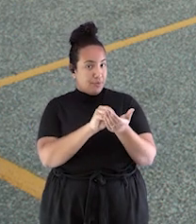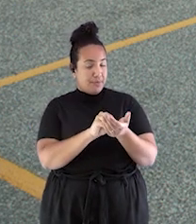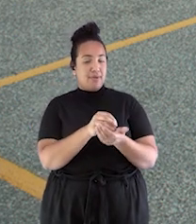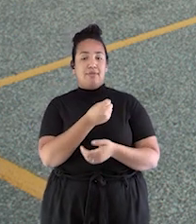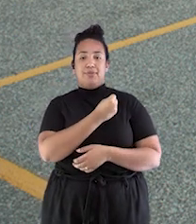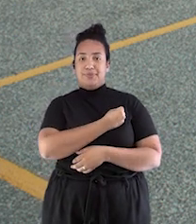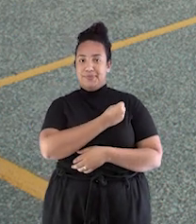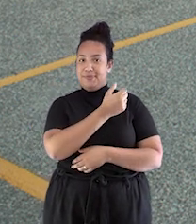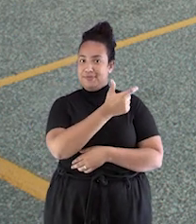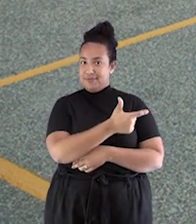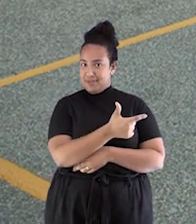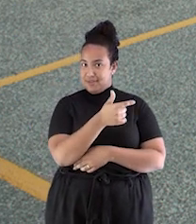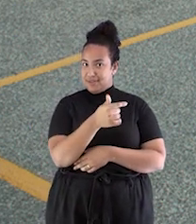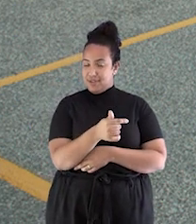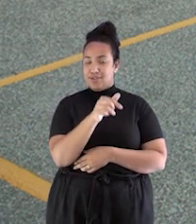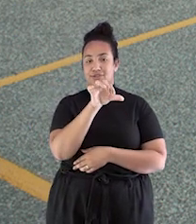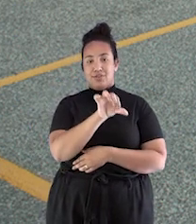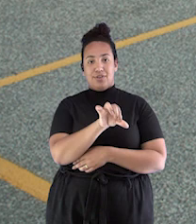Anota aí.